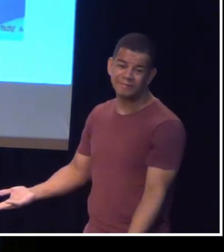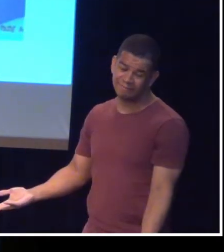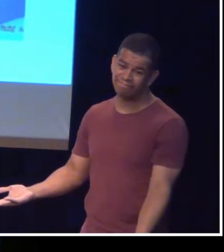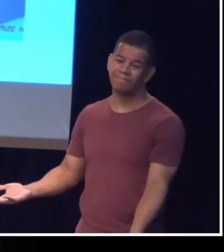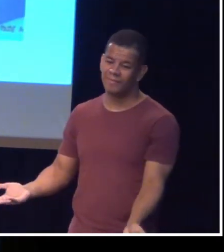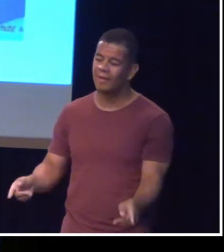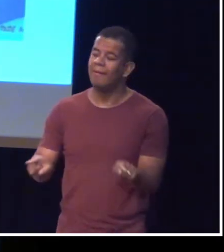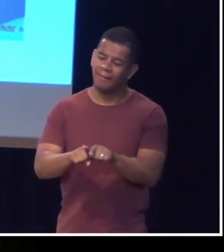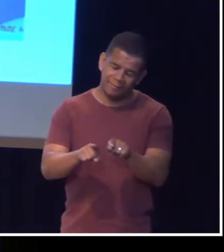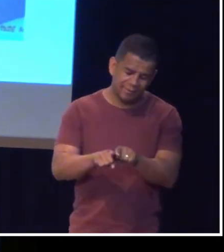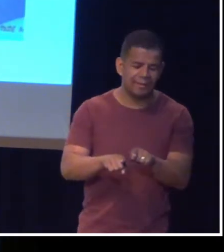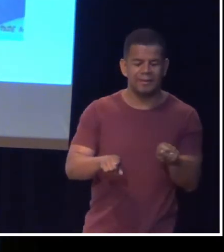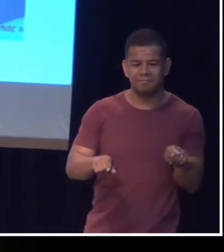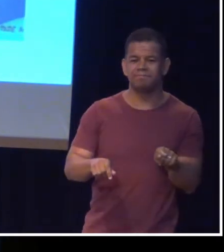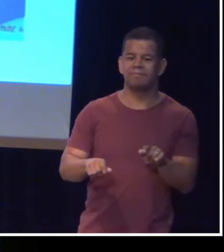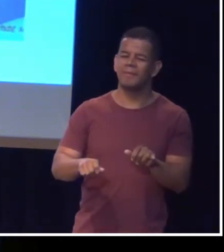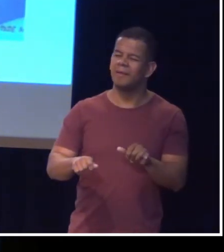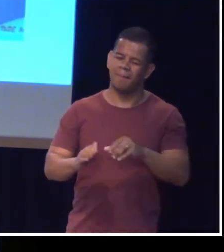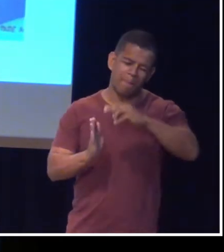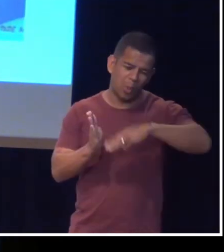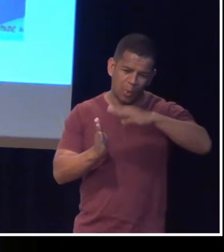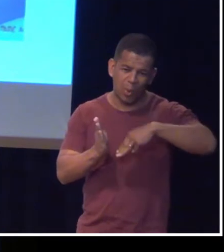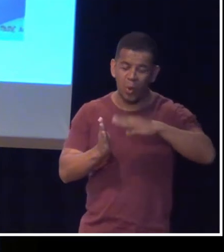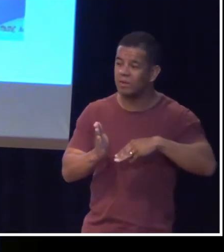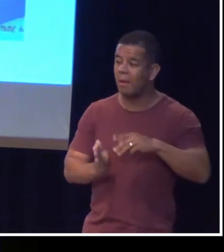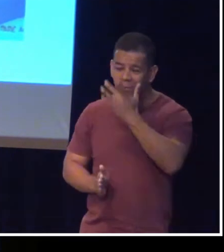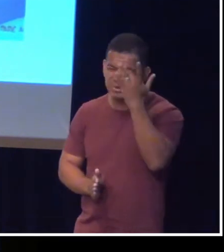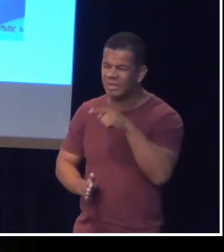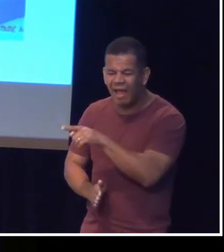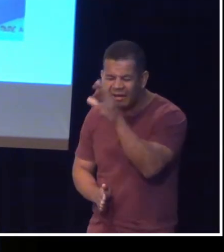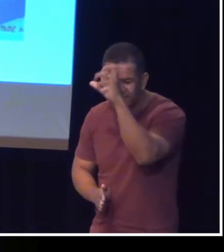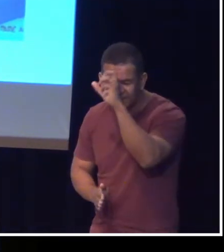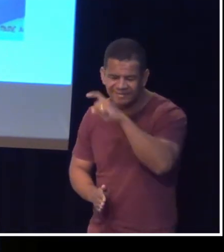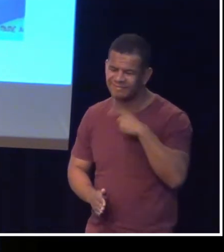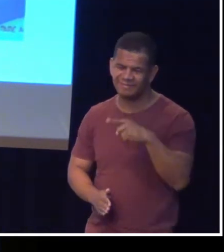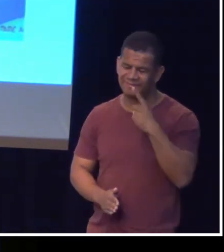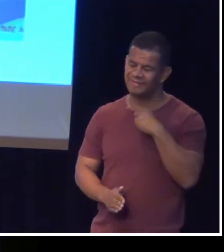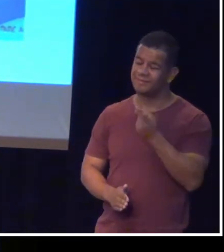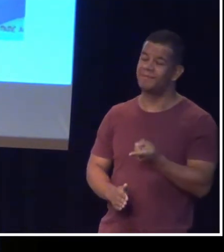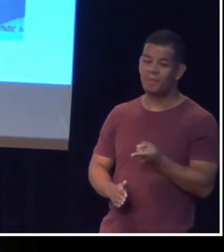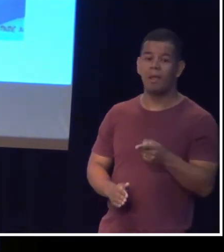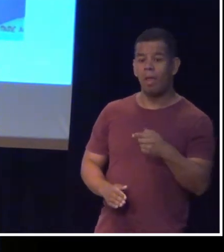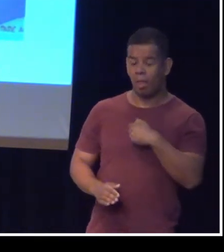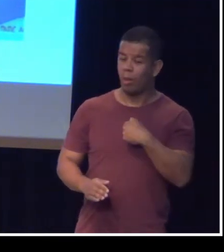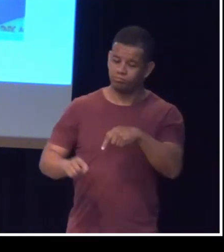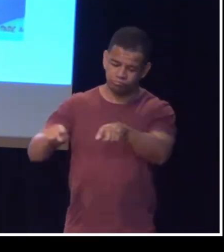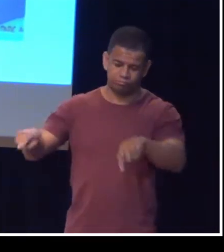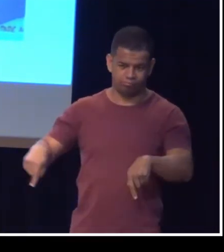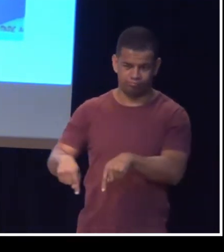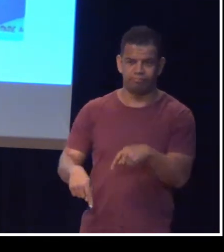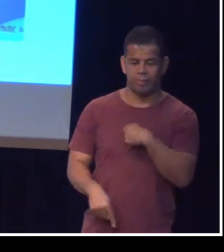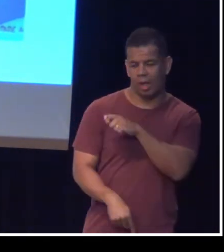que impede as pessoas de aprenderem, né? E nós, professores, somos característicos disso. Né? Eu costumo dizer para os meus alunos em sala de aula que